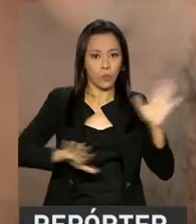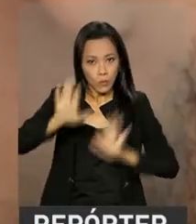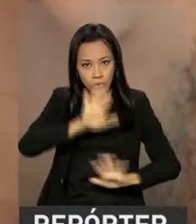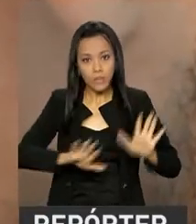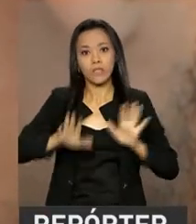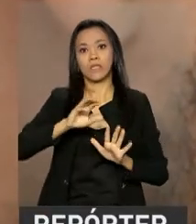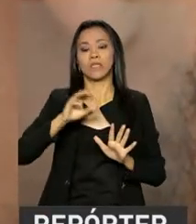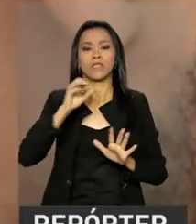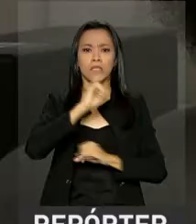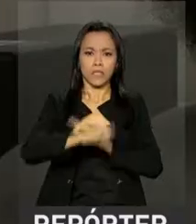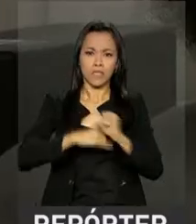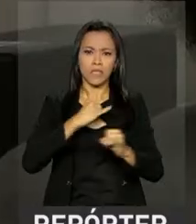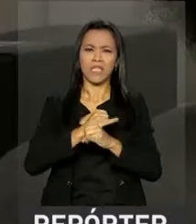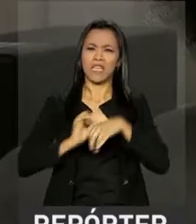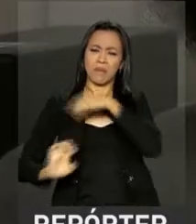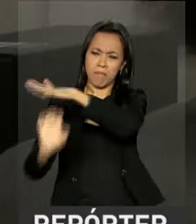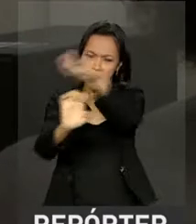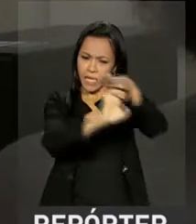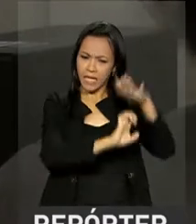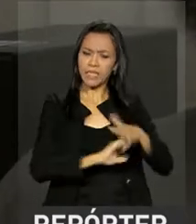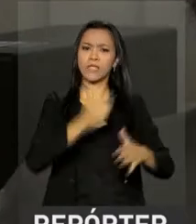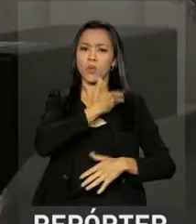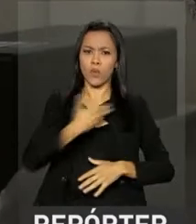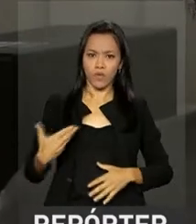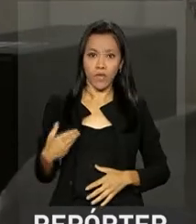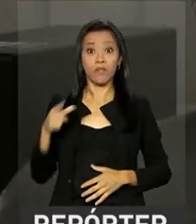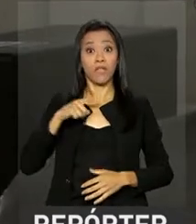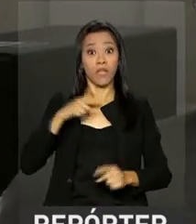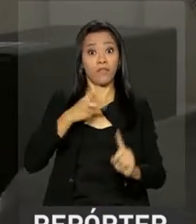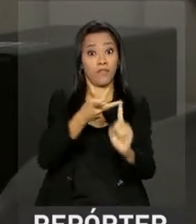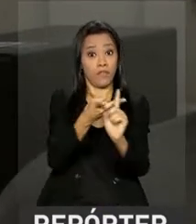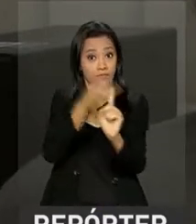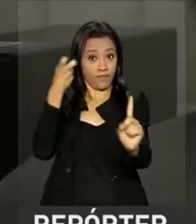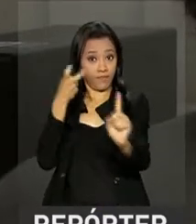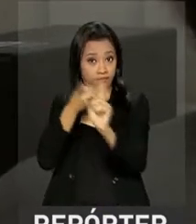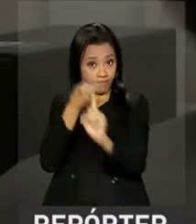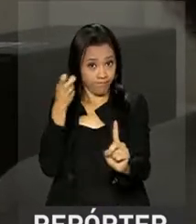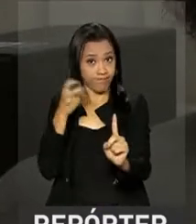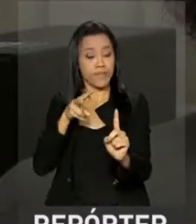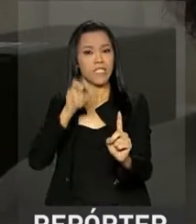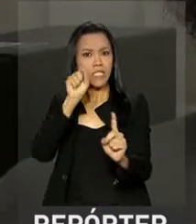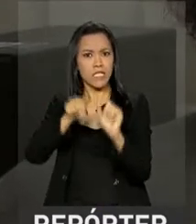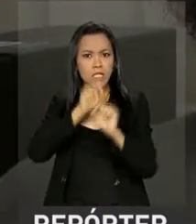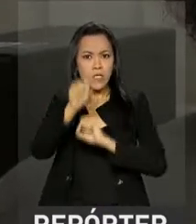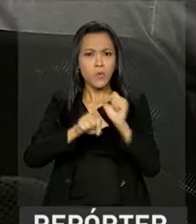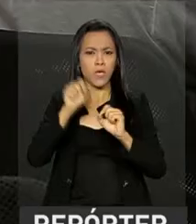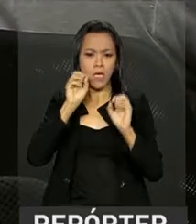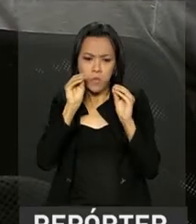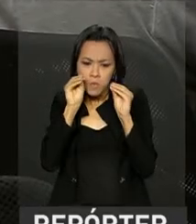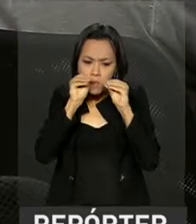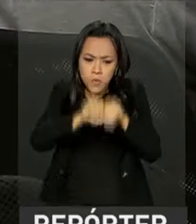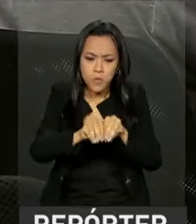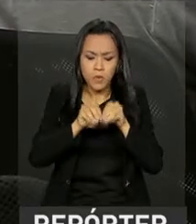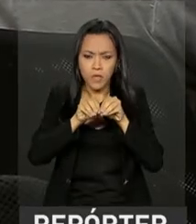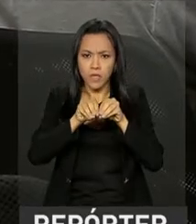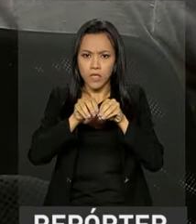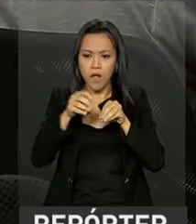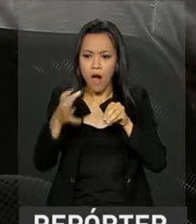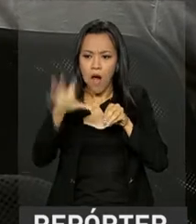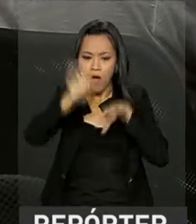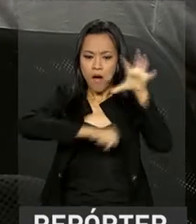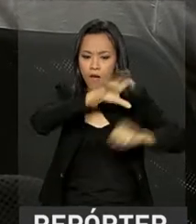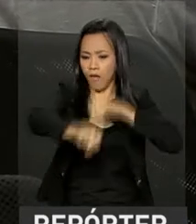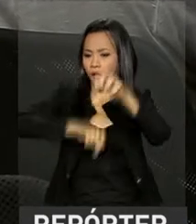empresas e governos foram vítimas de hackers que introduziram programas espiões que seqüestraram dados e